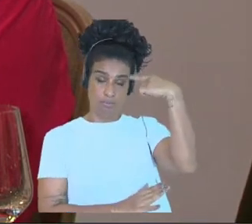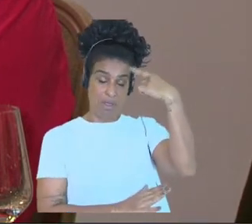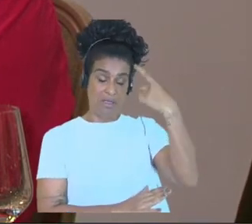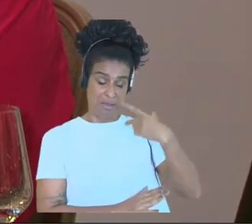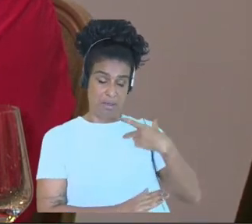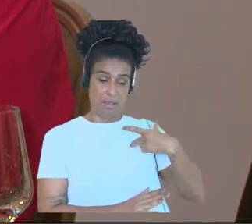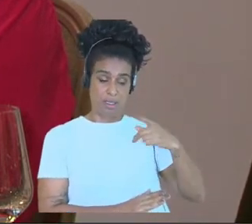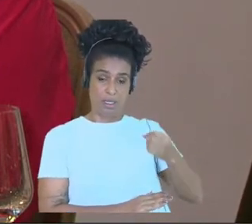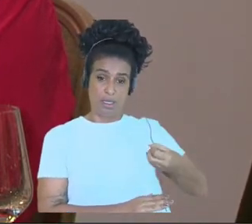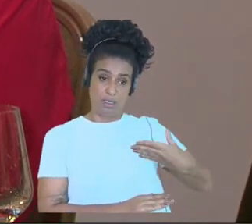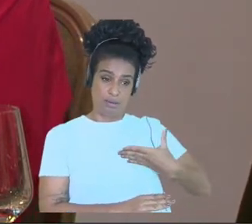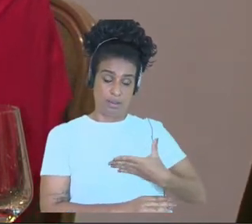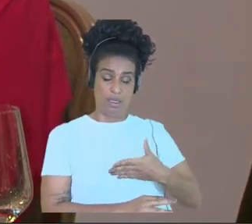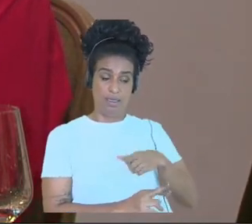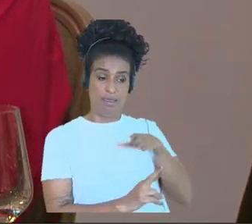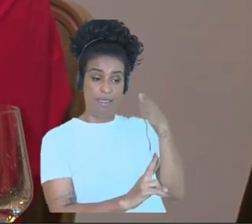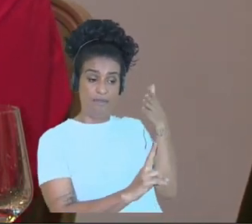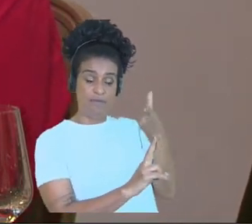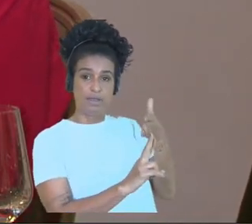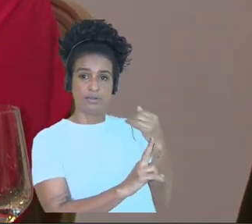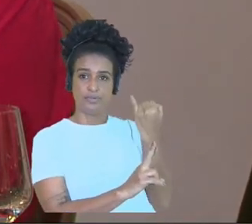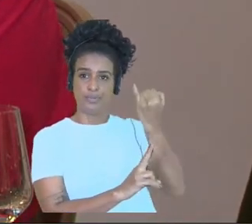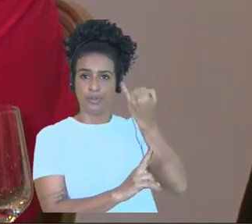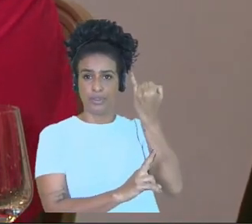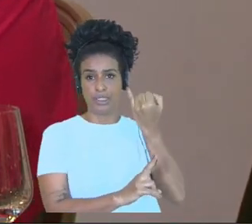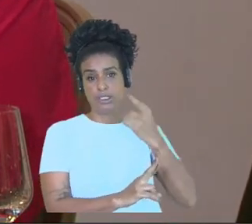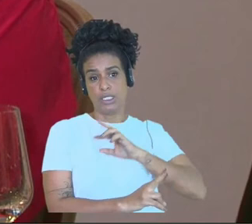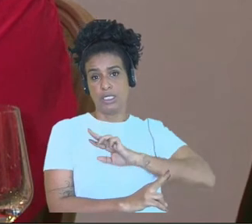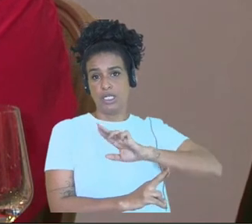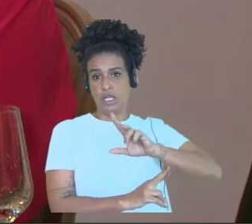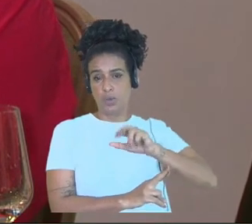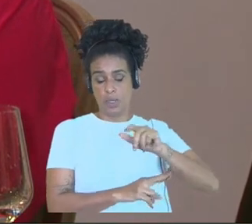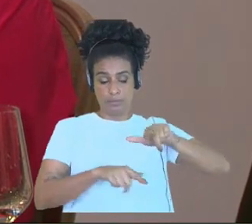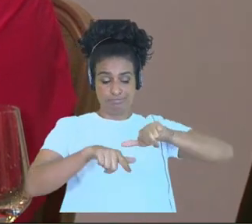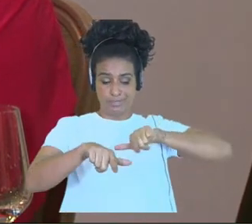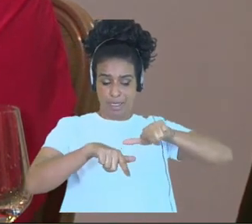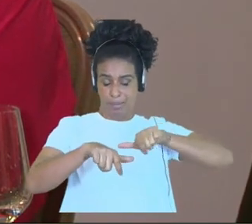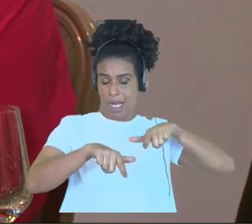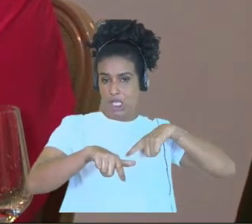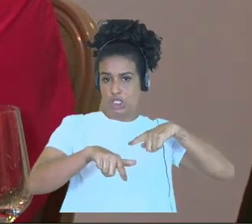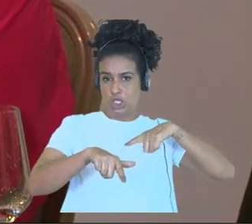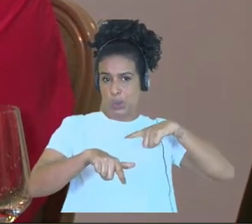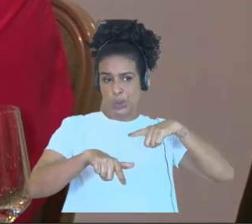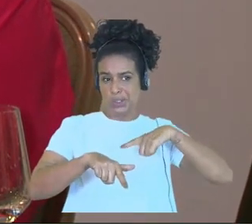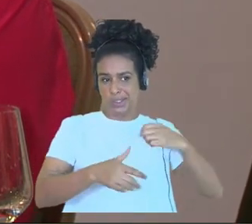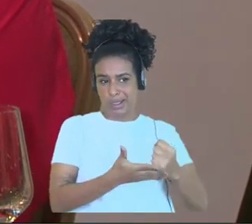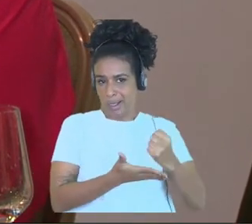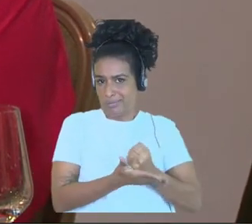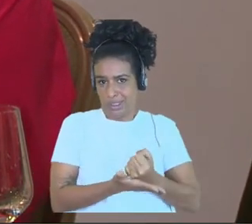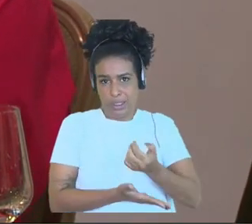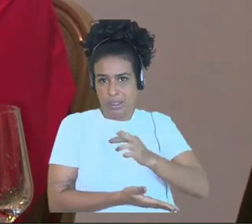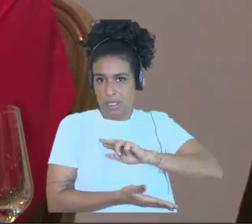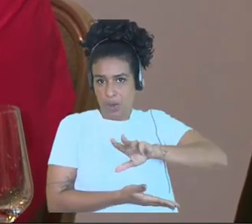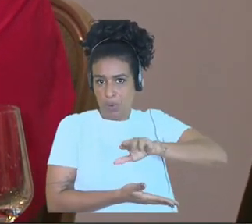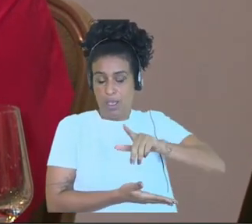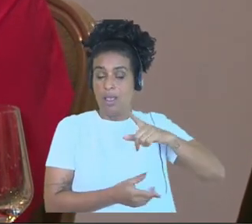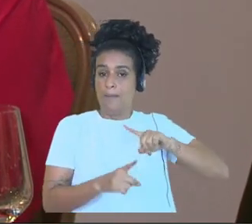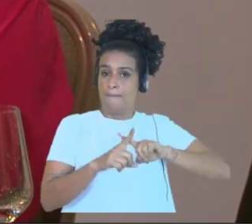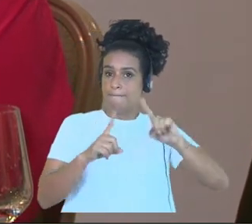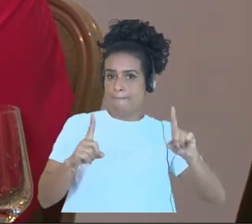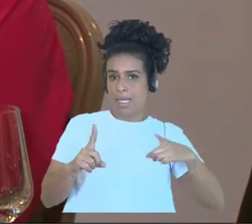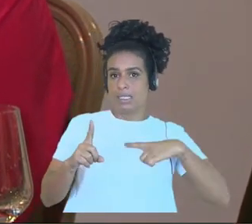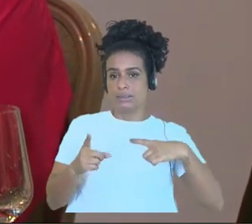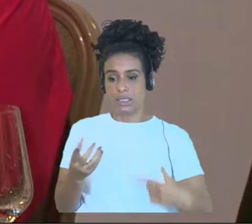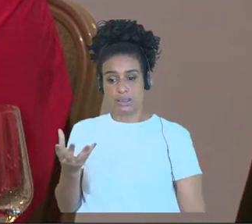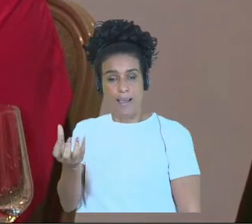ser que esses trabalhadores vão passar a ser seletistas, mas vai se criar uma série de novos critérios, sobretudo previdenciários, talvez,